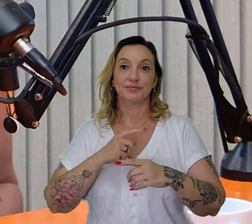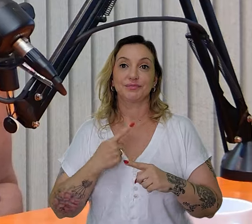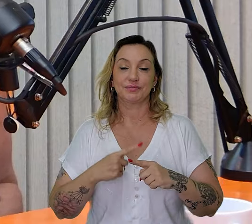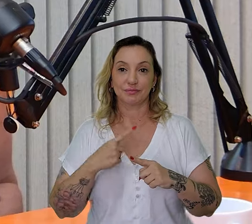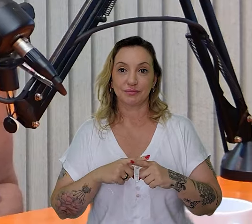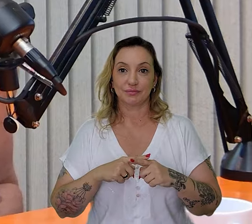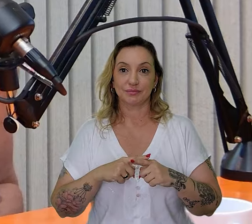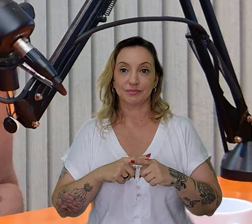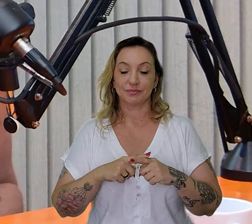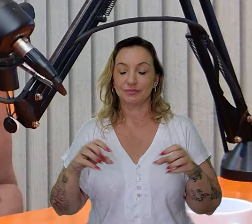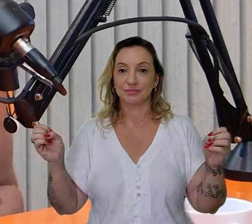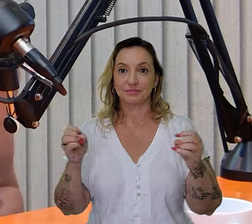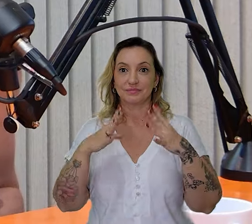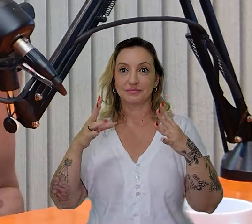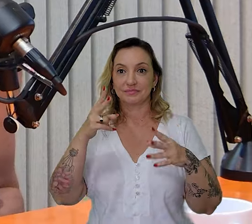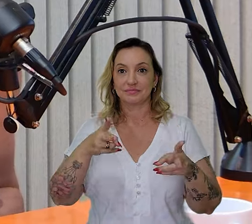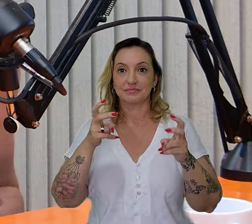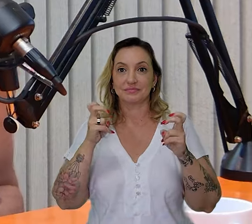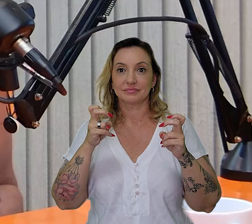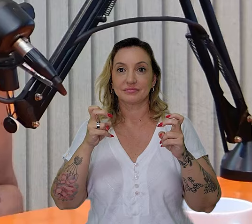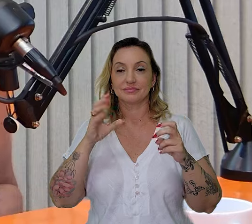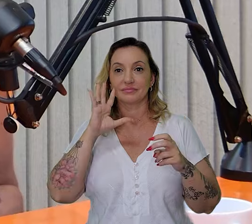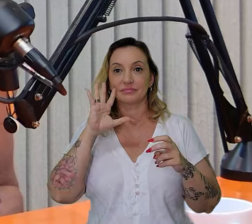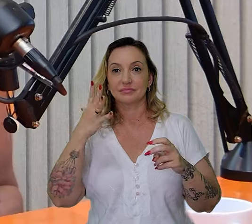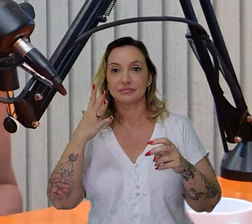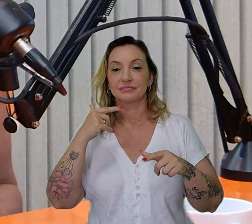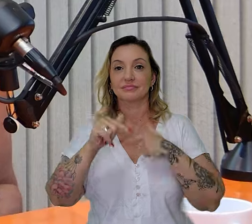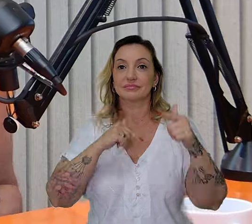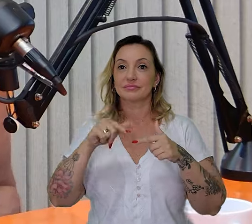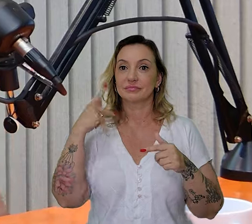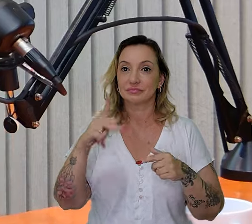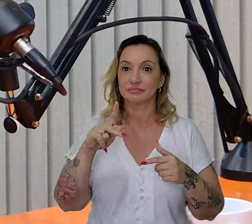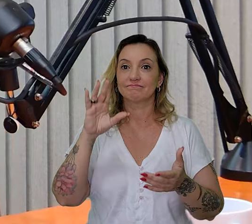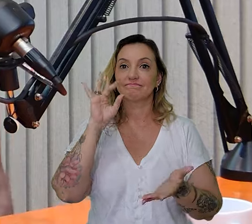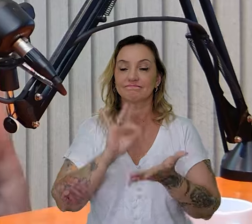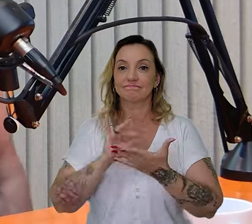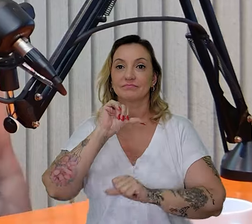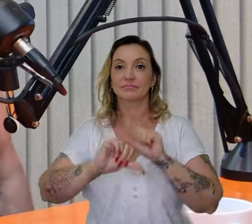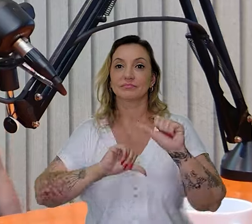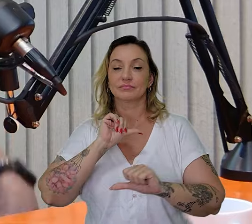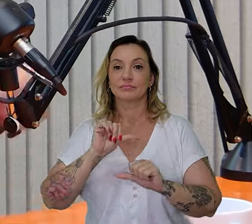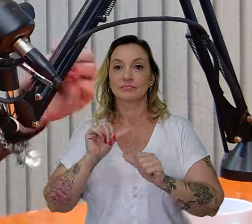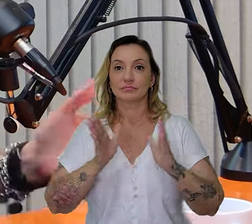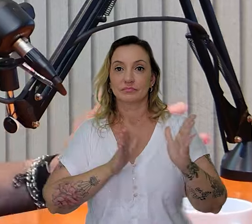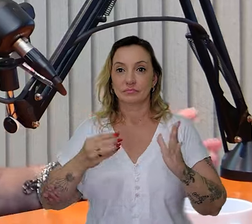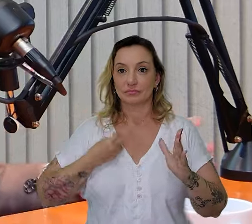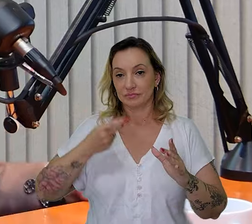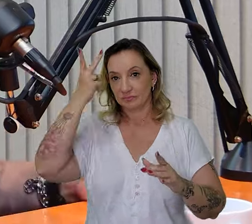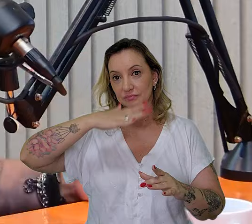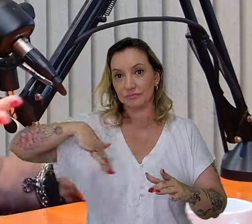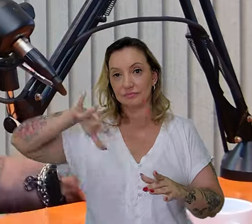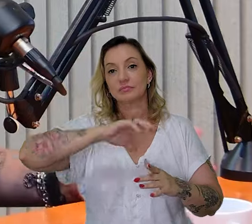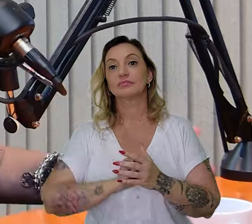você ver o resultado do seu trabalho realmente mudando a trajetória da vida das pessoas é é um bichinho que te